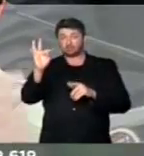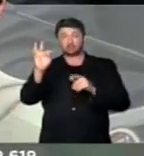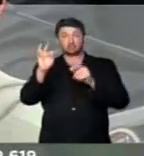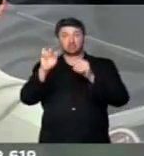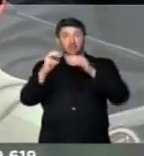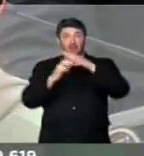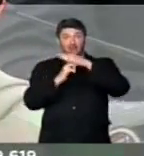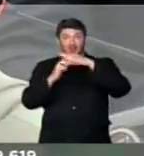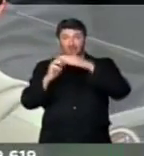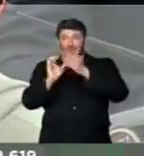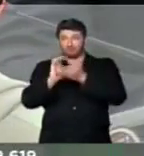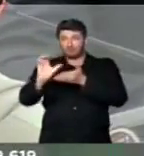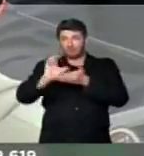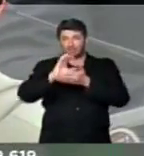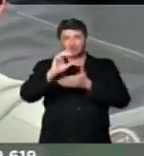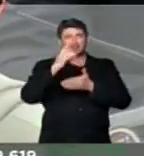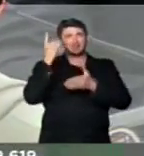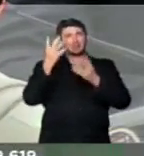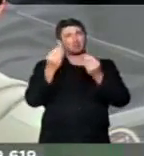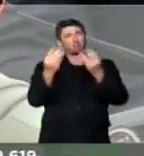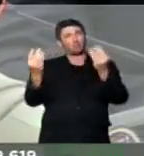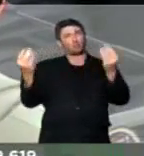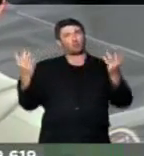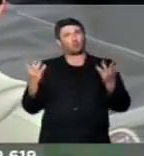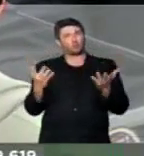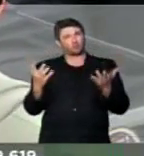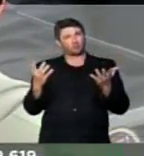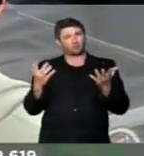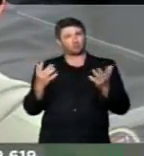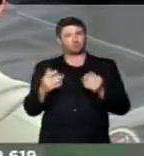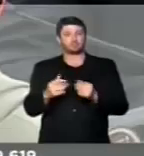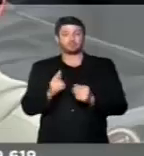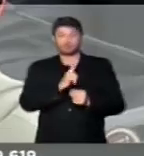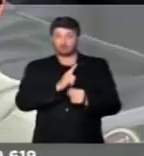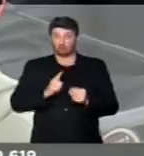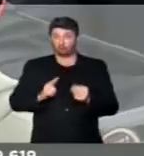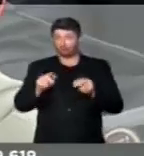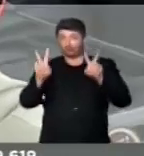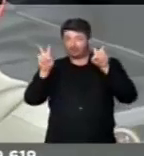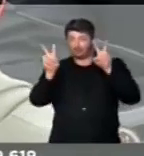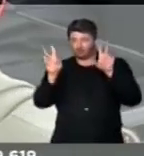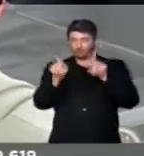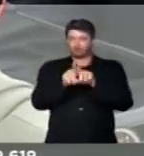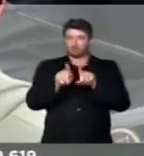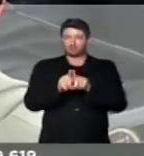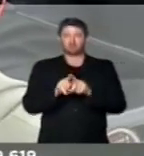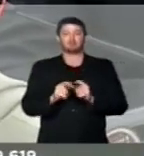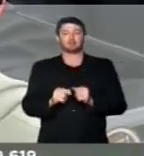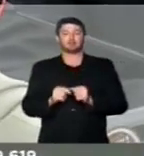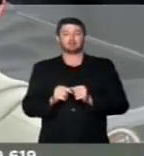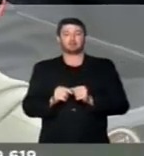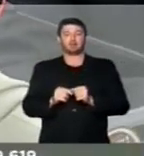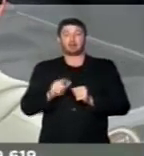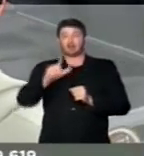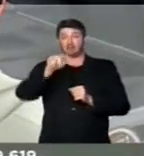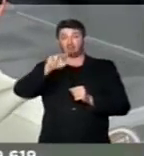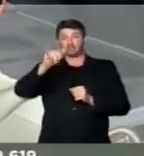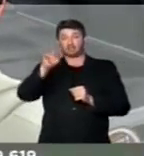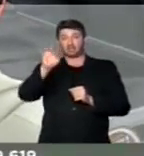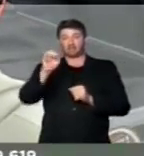ela que financiou muitos parlamentares, muitos candidatos aos governos, diz que a Operação Lava